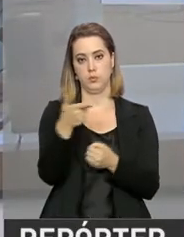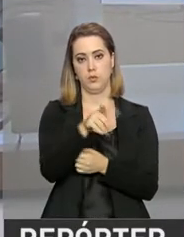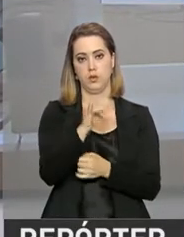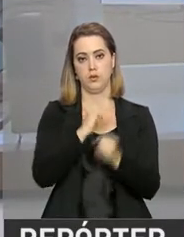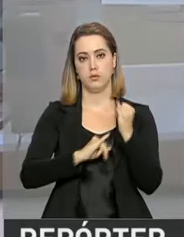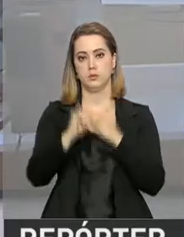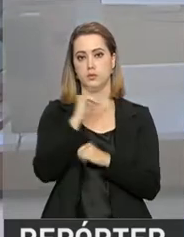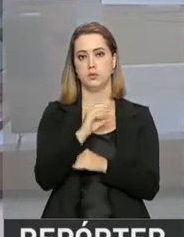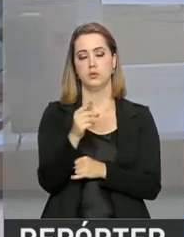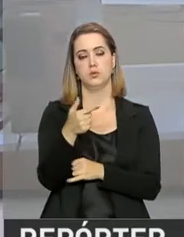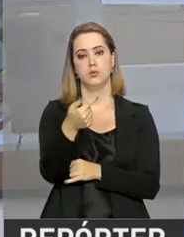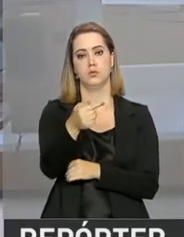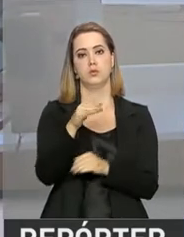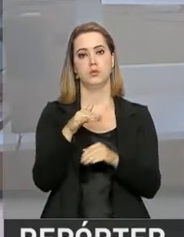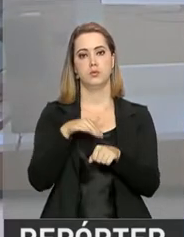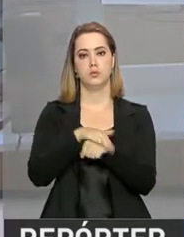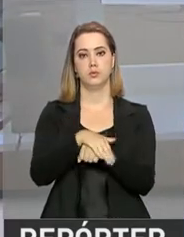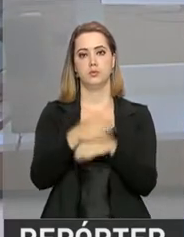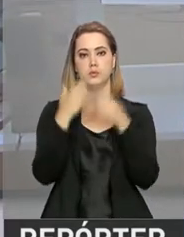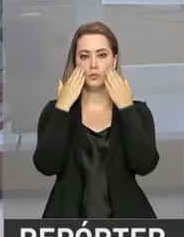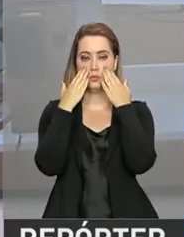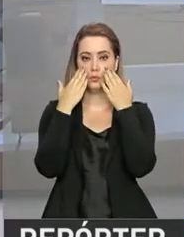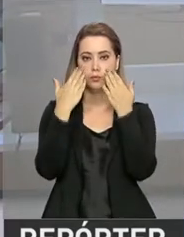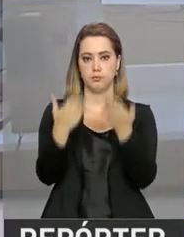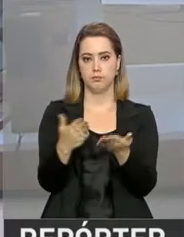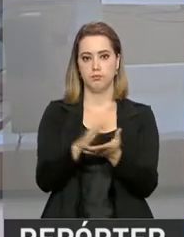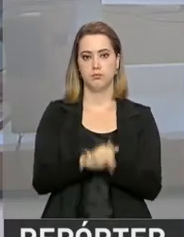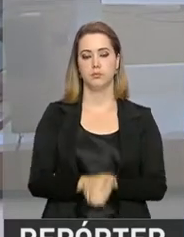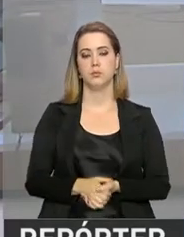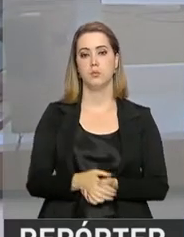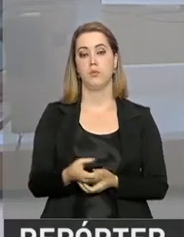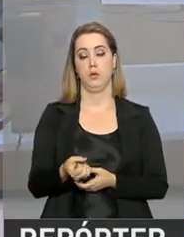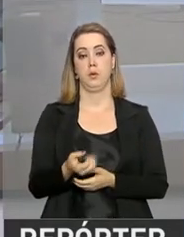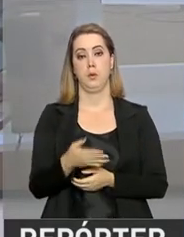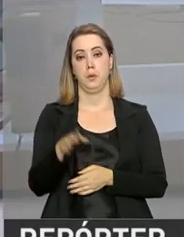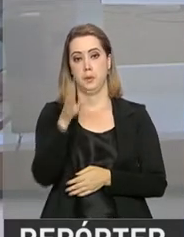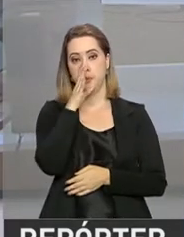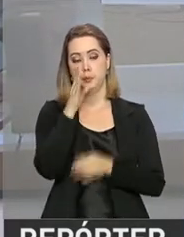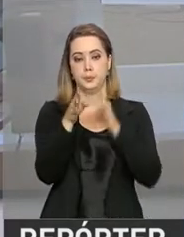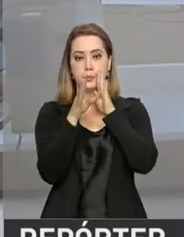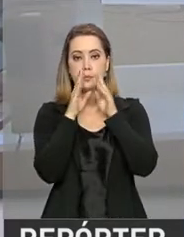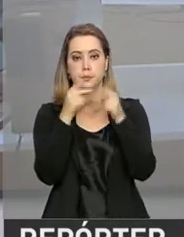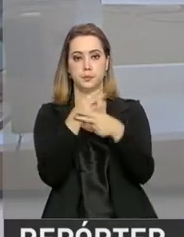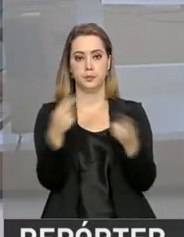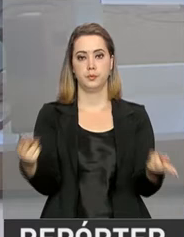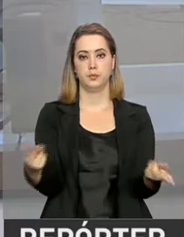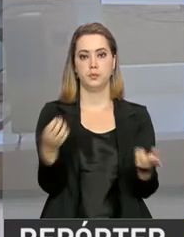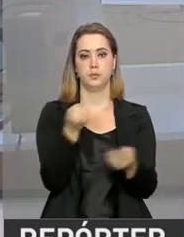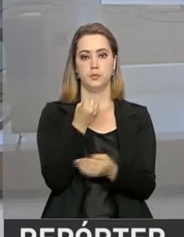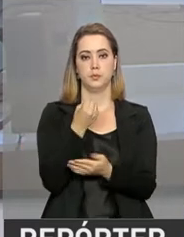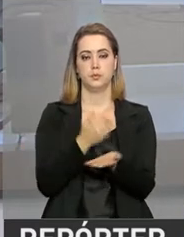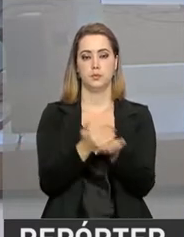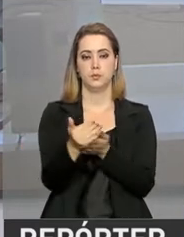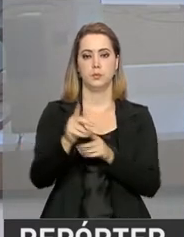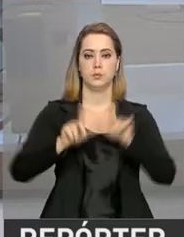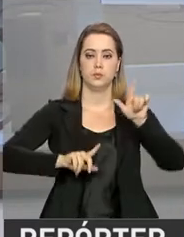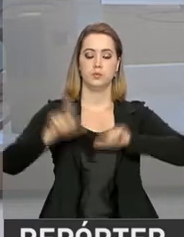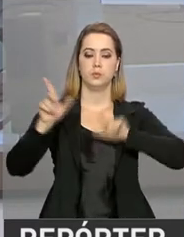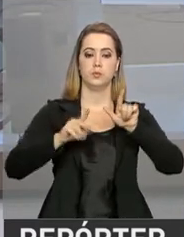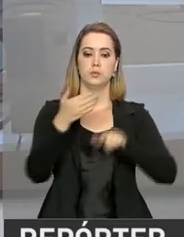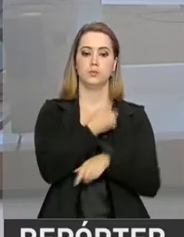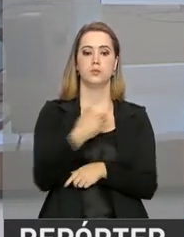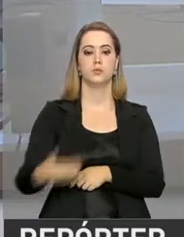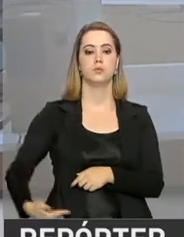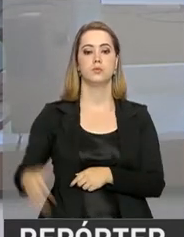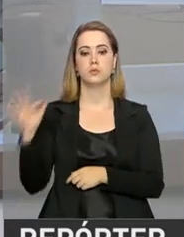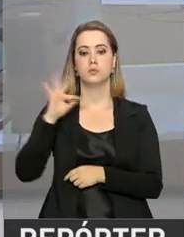momento com outras informações ou às sete da noite na próxima edição acompanhe também as novidades para as nossas redes sociais continue com a gente ele